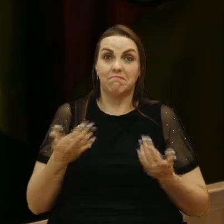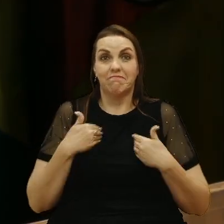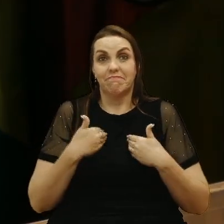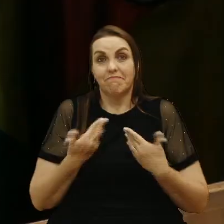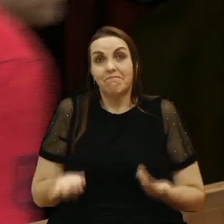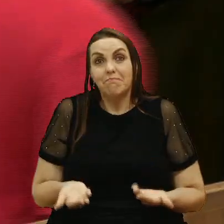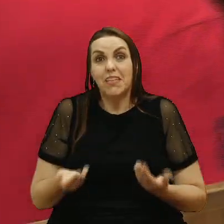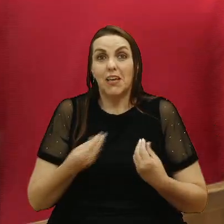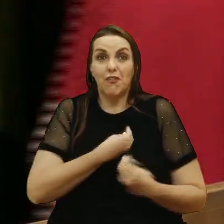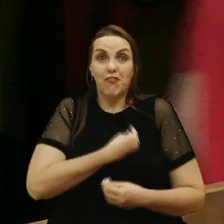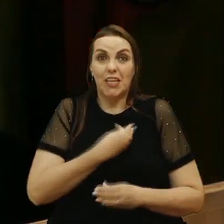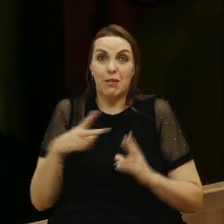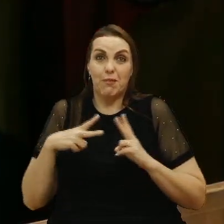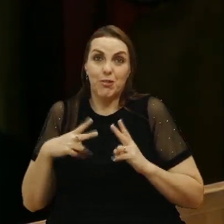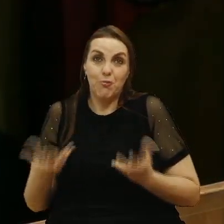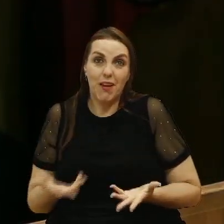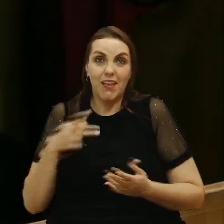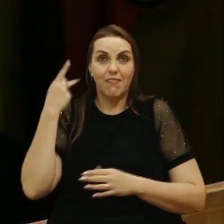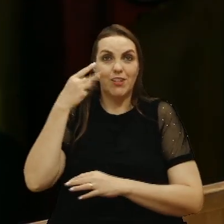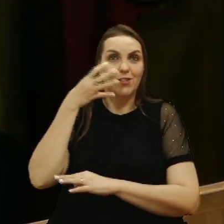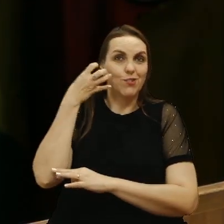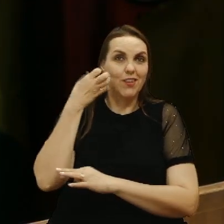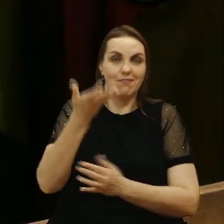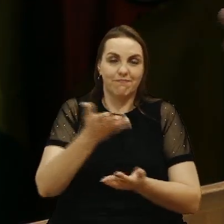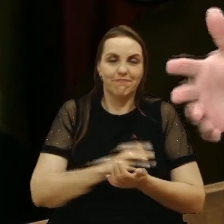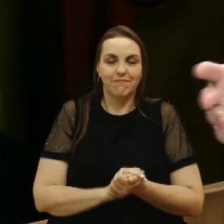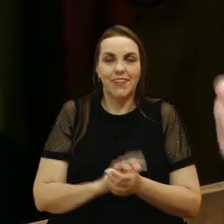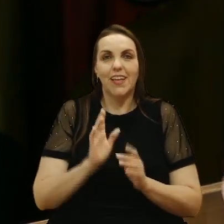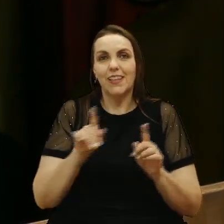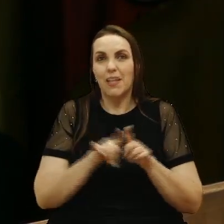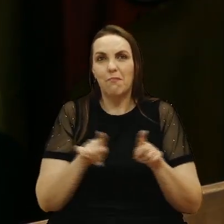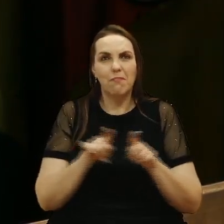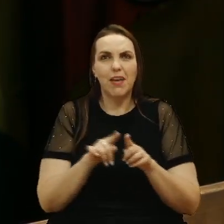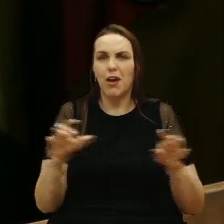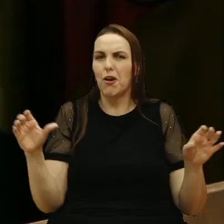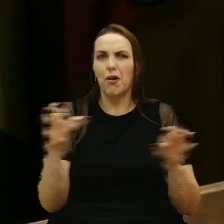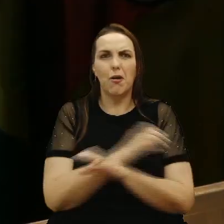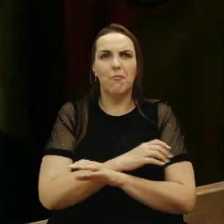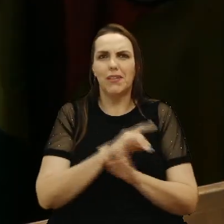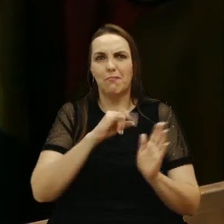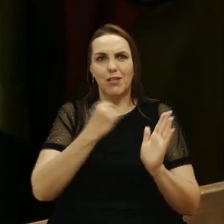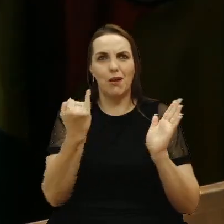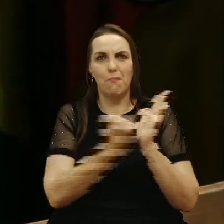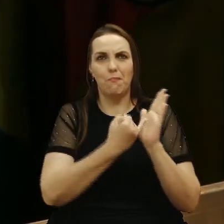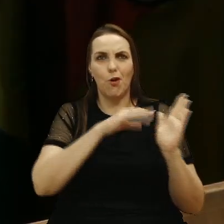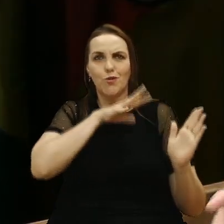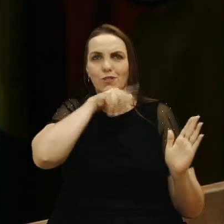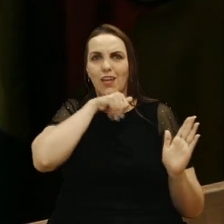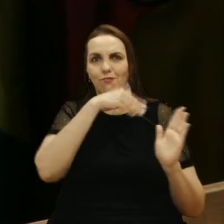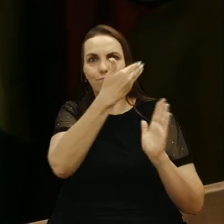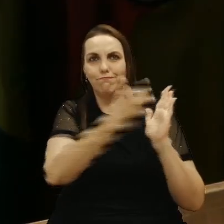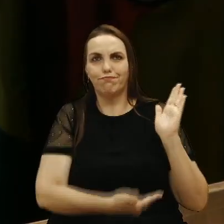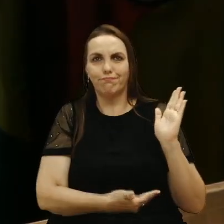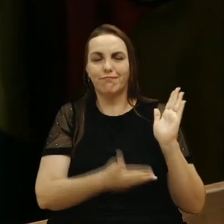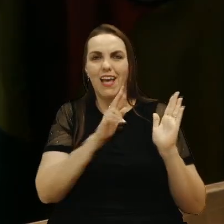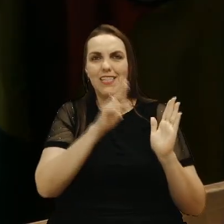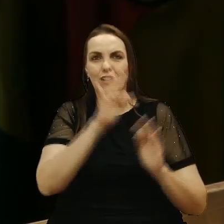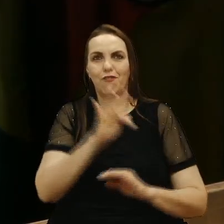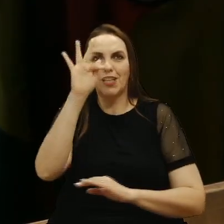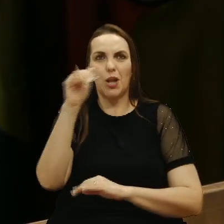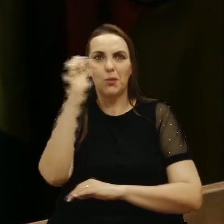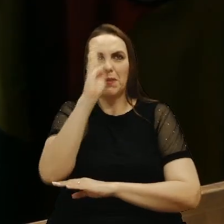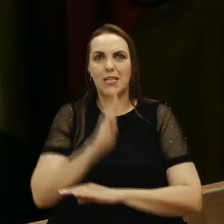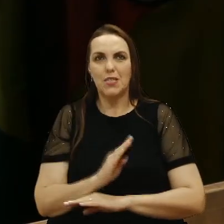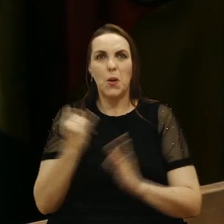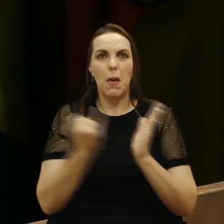exclusivamente à minha vida privada, vereador Jack. E mais do que isso, é totalmente declarada a Receita Federal do Brasil, a qual eu orgulhosamente recolho todos os